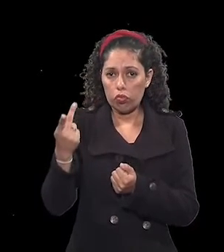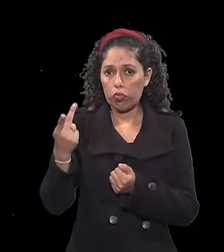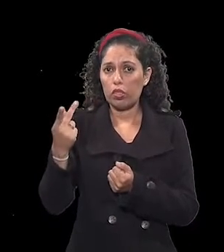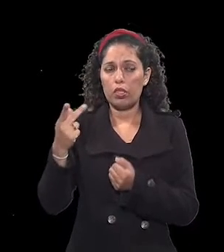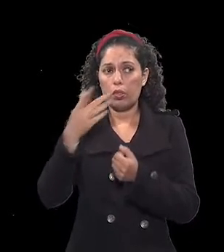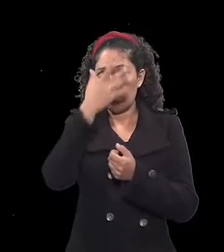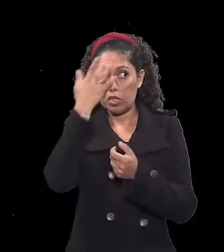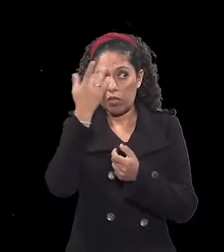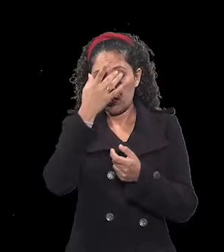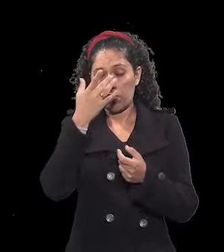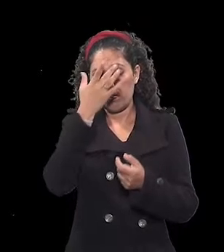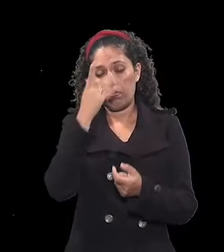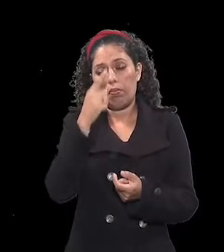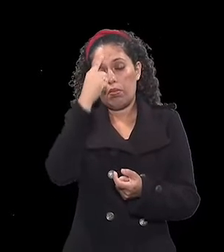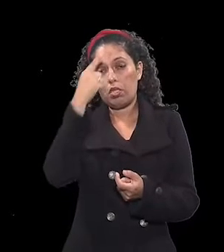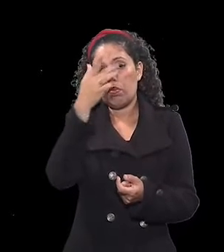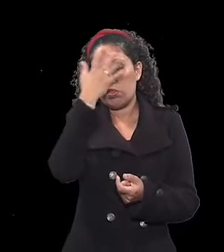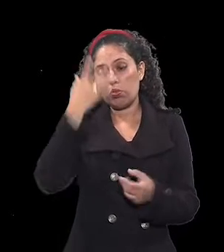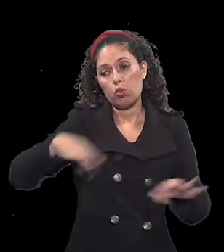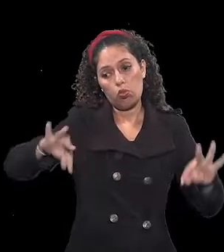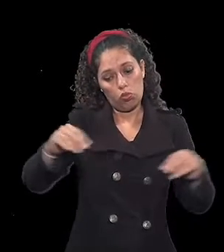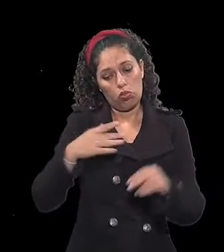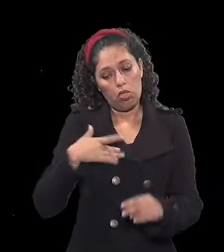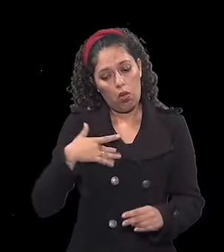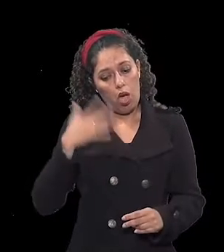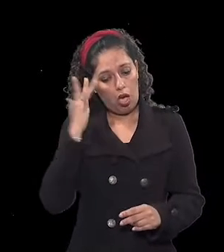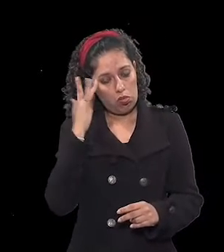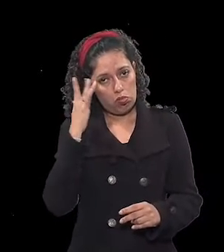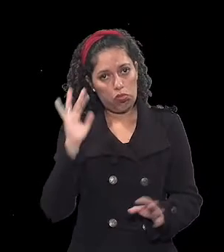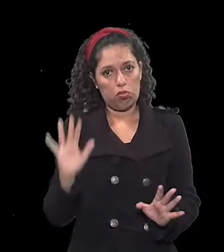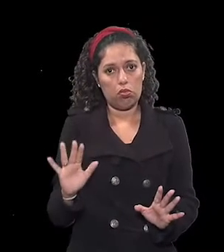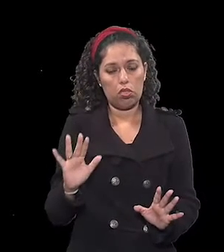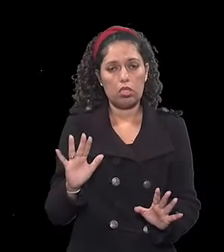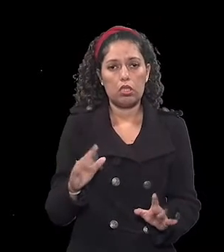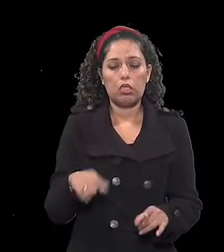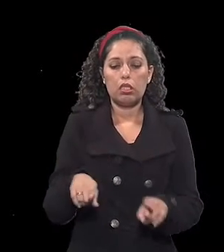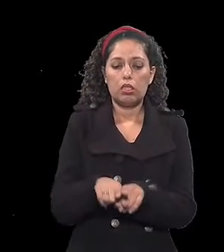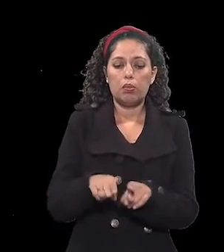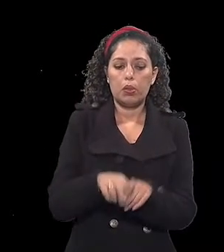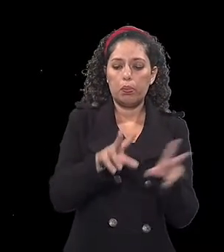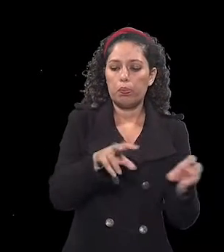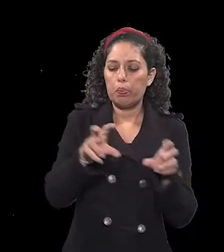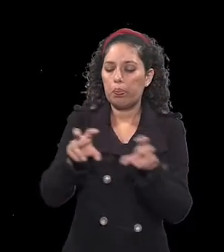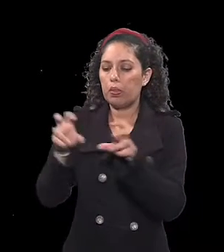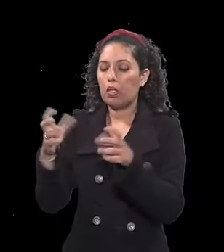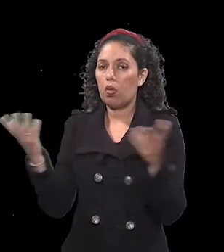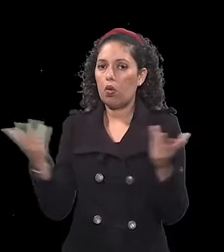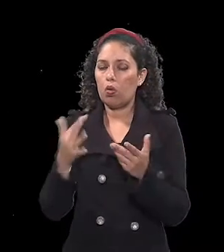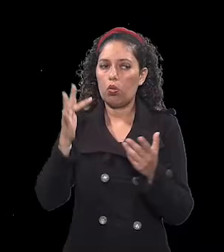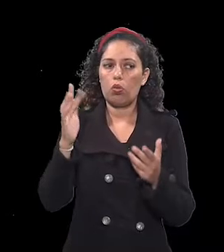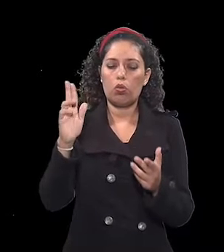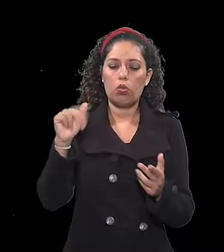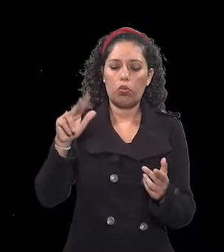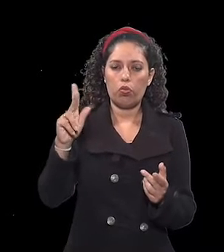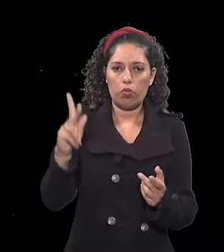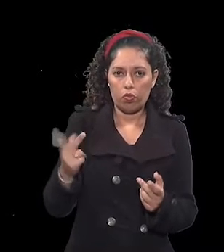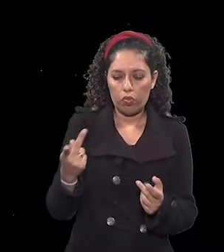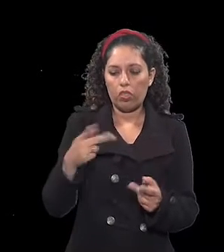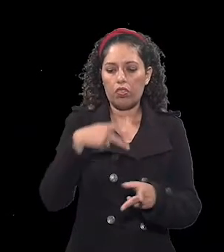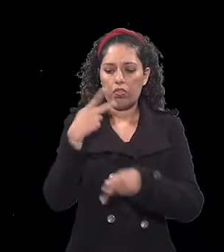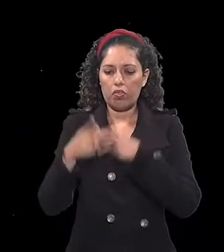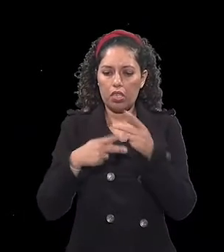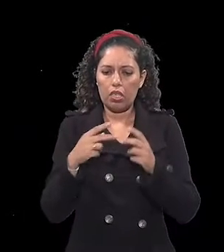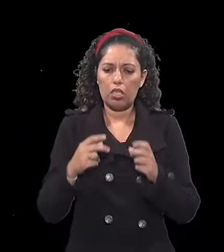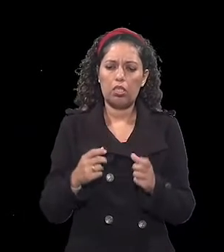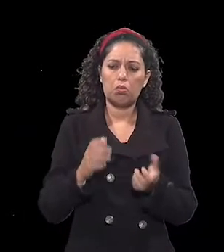plural possível, acredito eu, né? Uma visão minha. E aí observar o funk como ele é tratado hoje, né? Essa questão